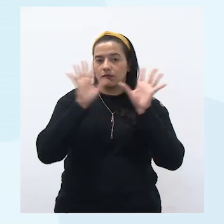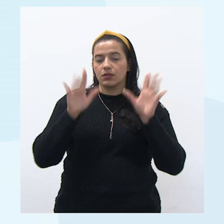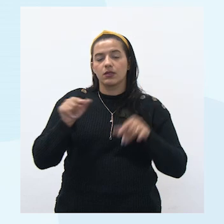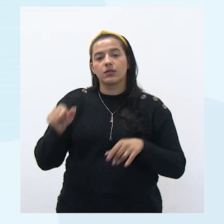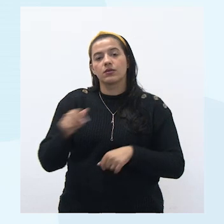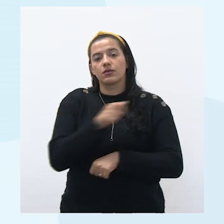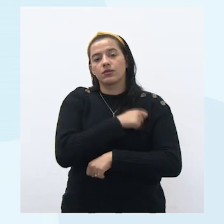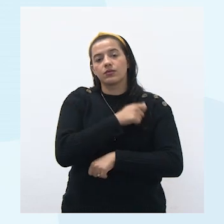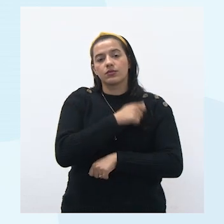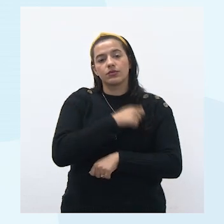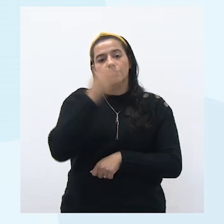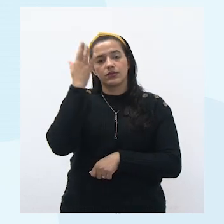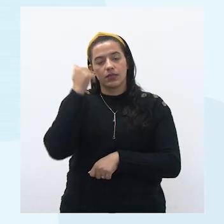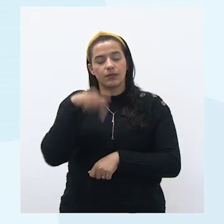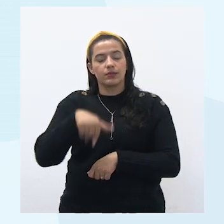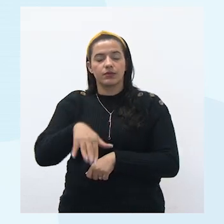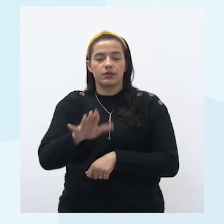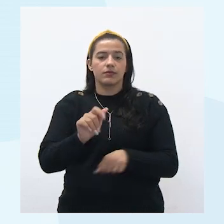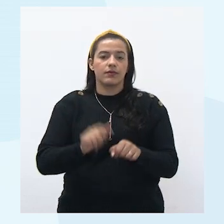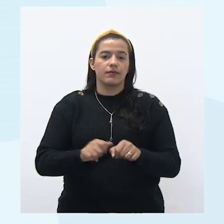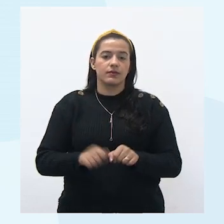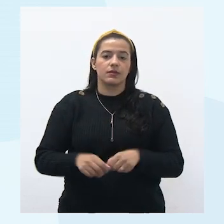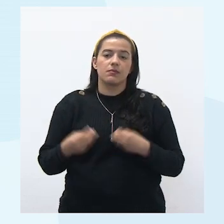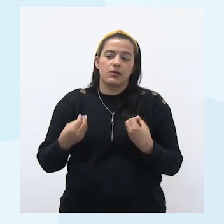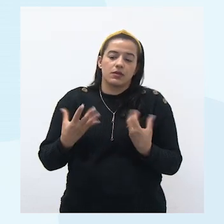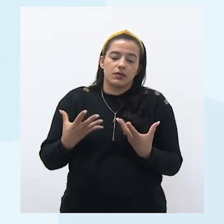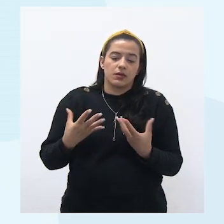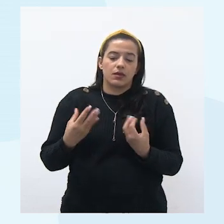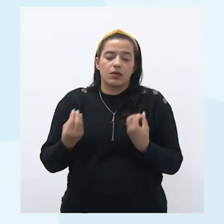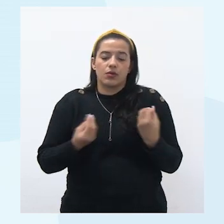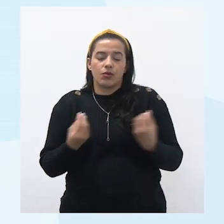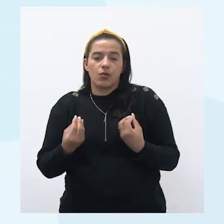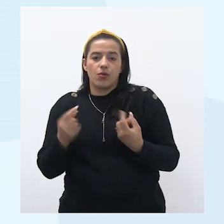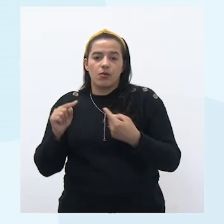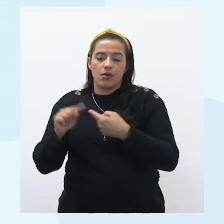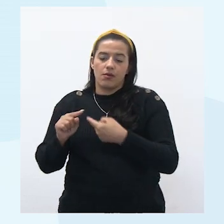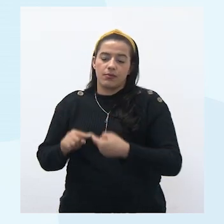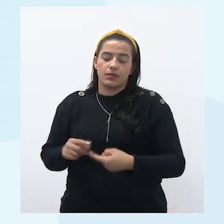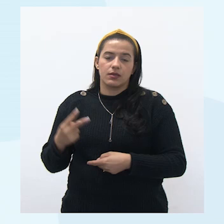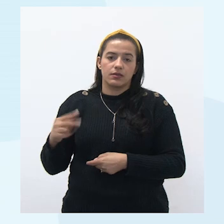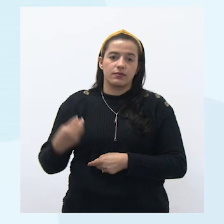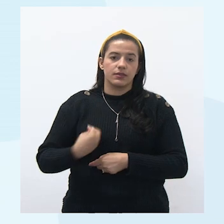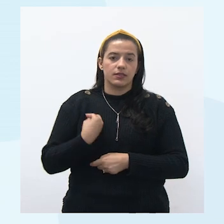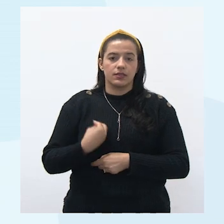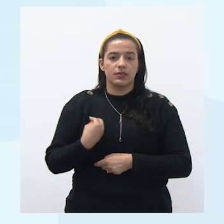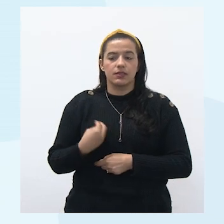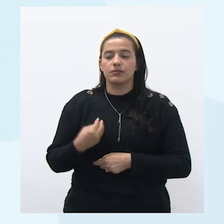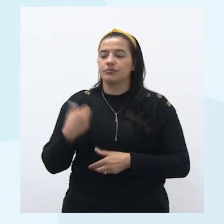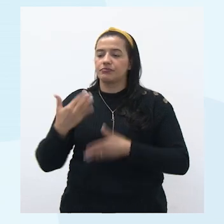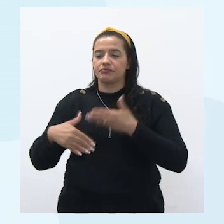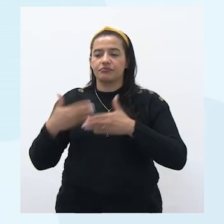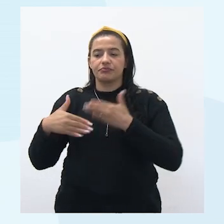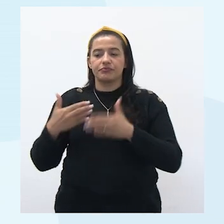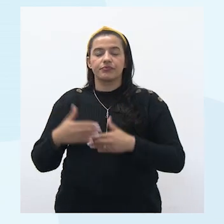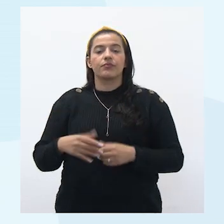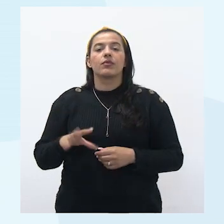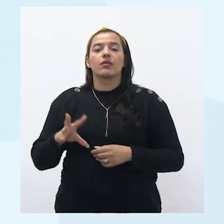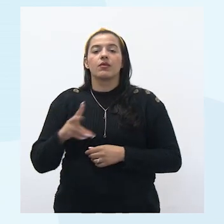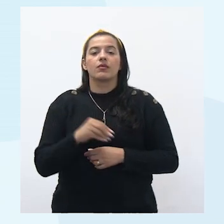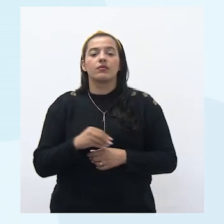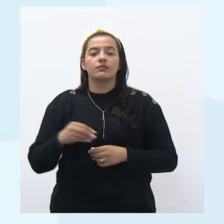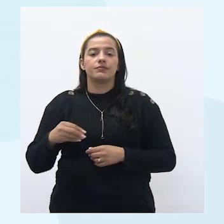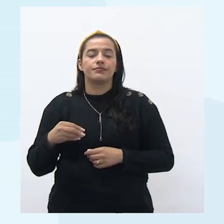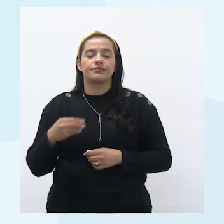consciência daquilo que ele está fazendo, para que ele está fazendo, no que esse desenvolvimento pode ajudá-lo. E aí, ao longo desse